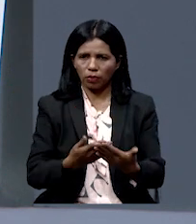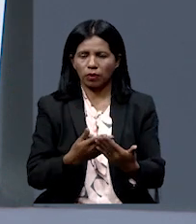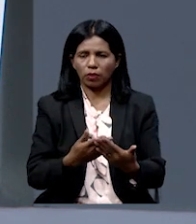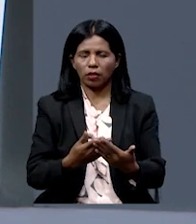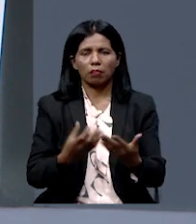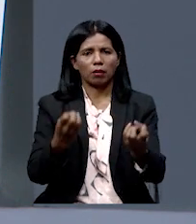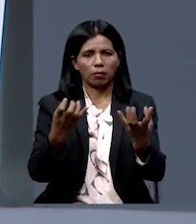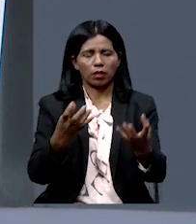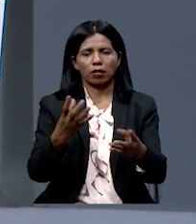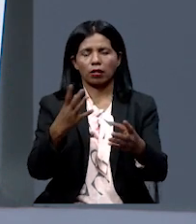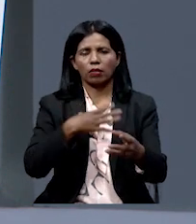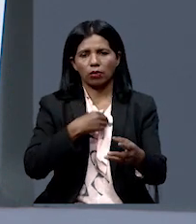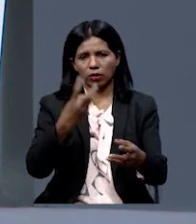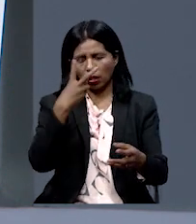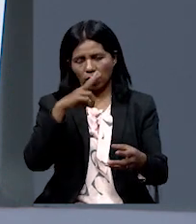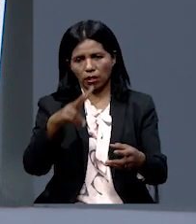ema parak hare